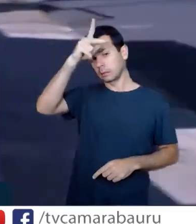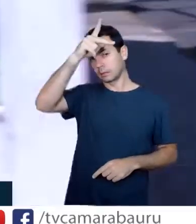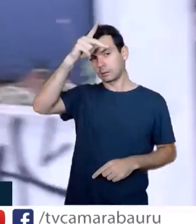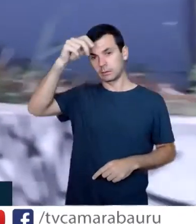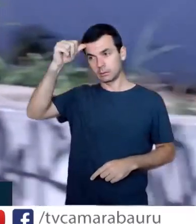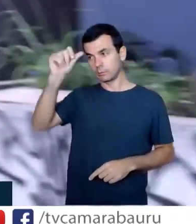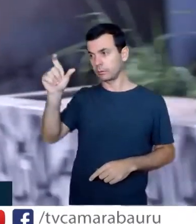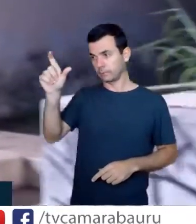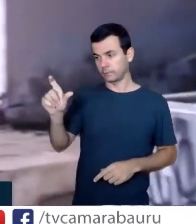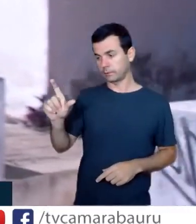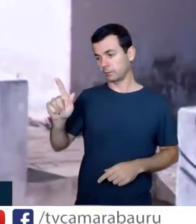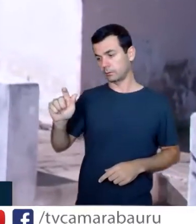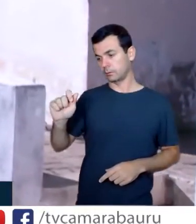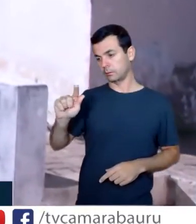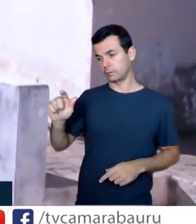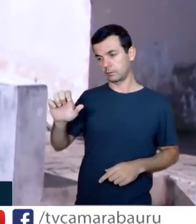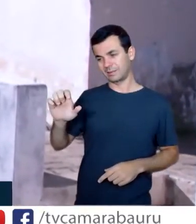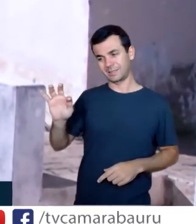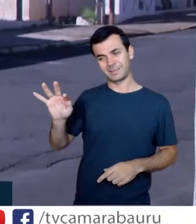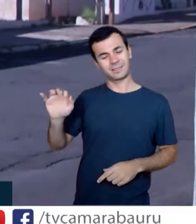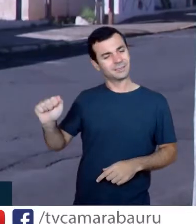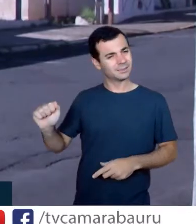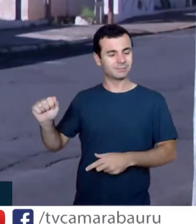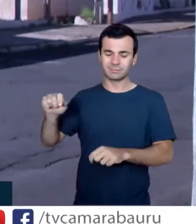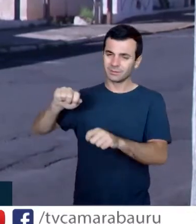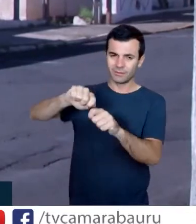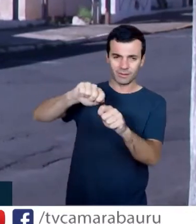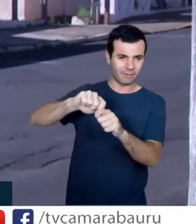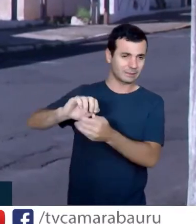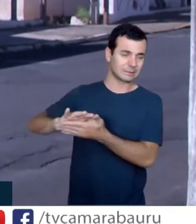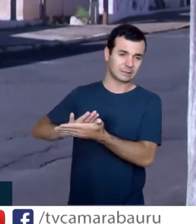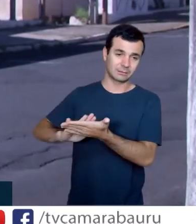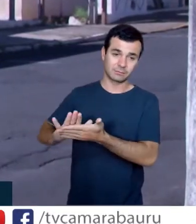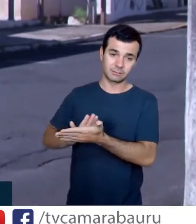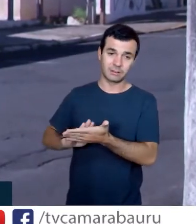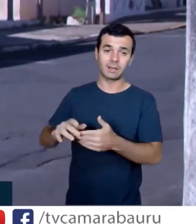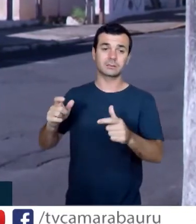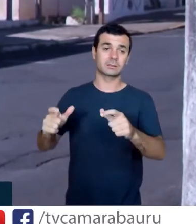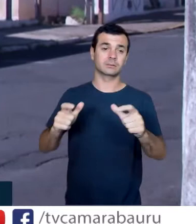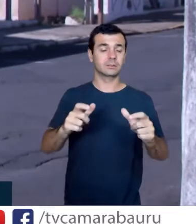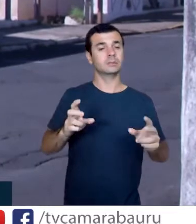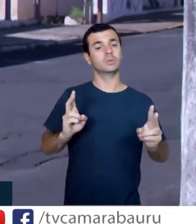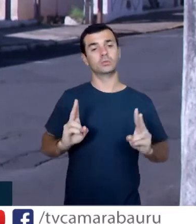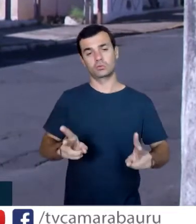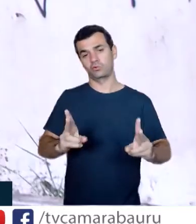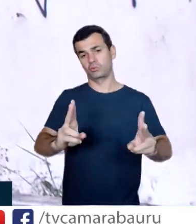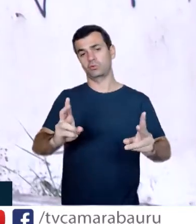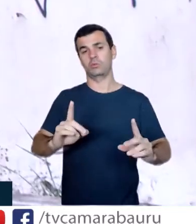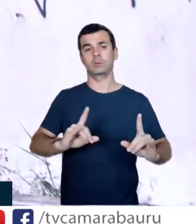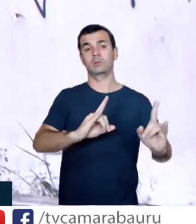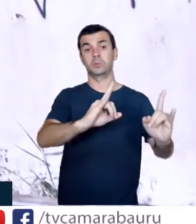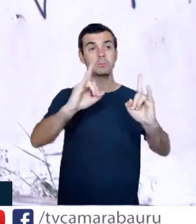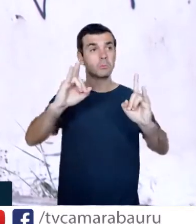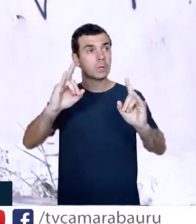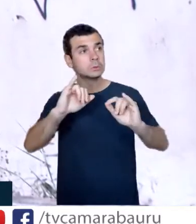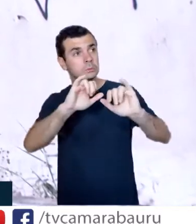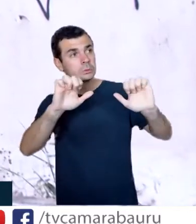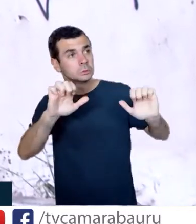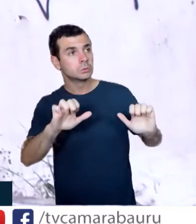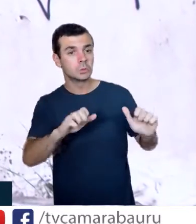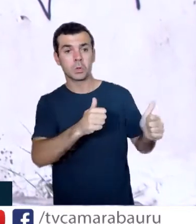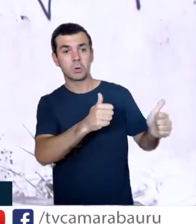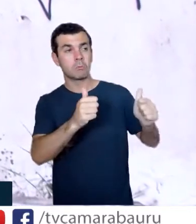nada será feito nessa localidade. Nós continuaremos com um prédio aqui de estrutura boa, grande,